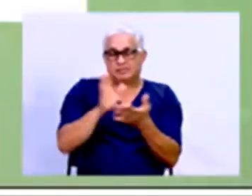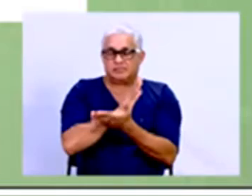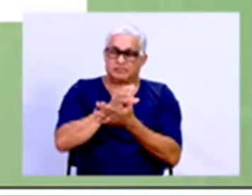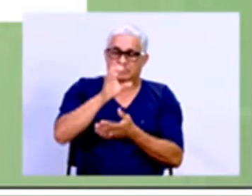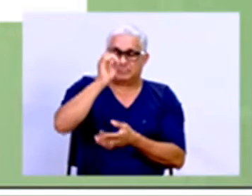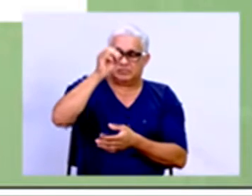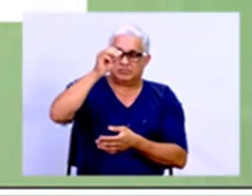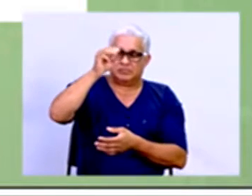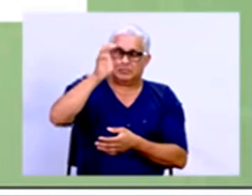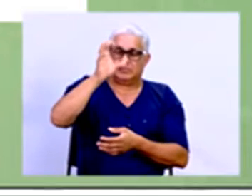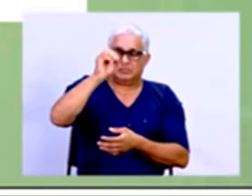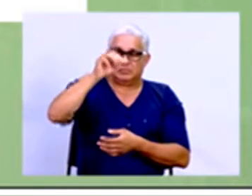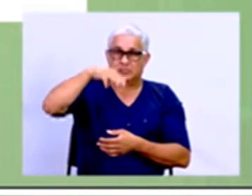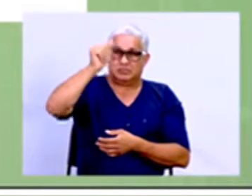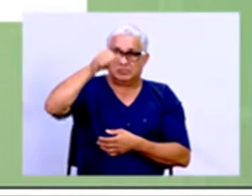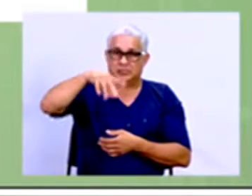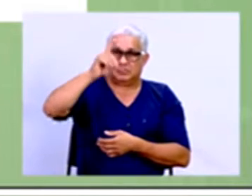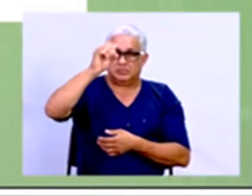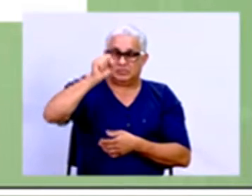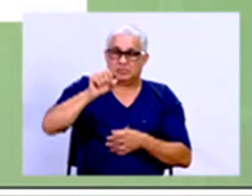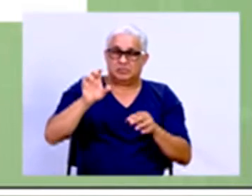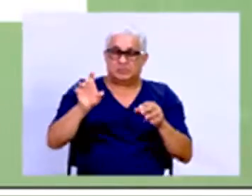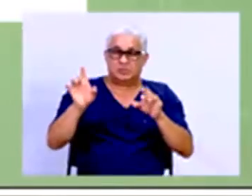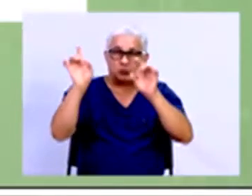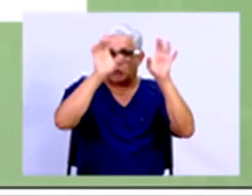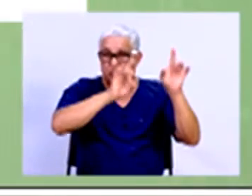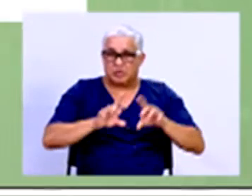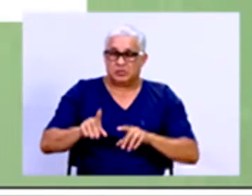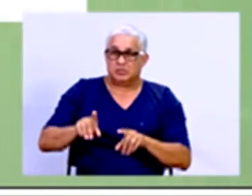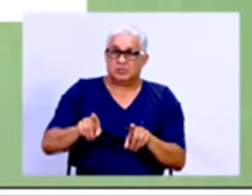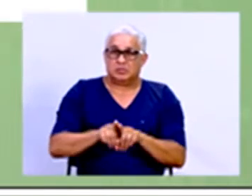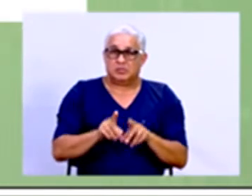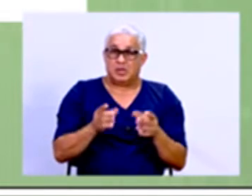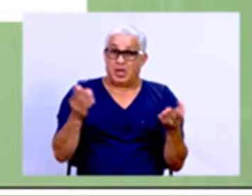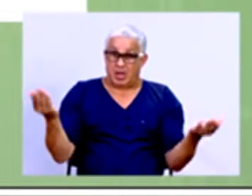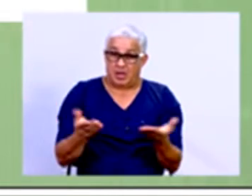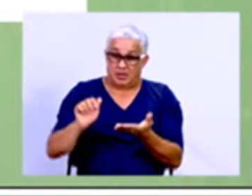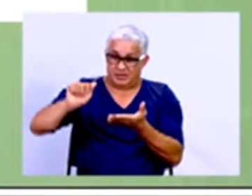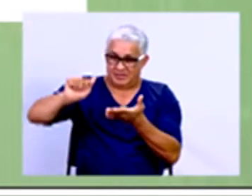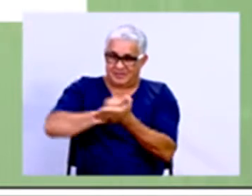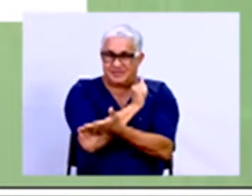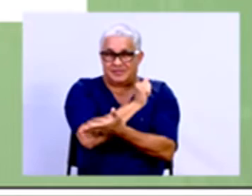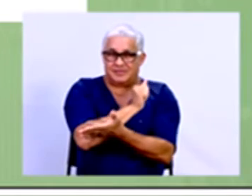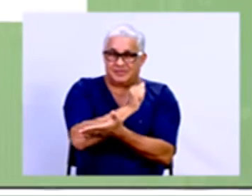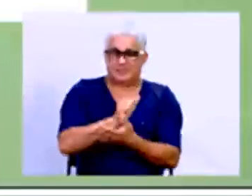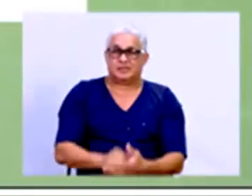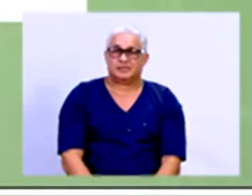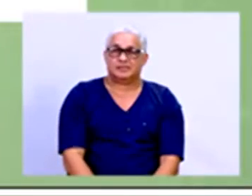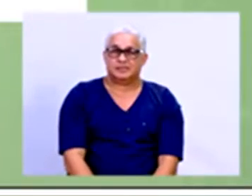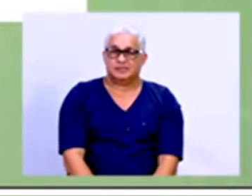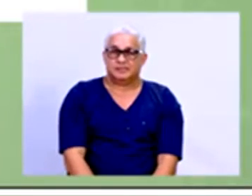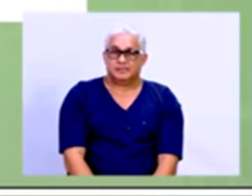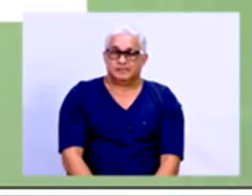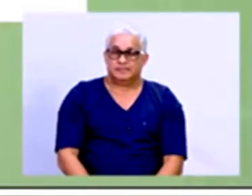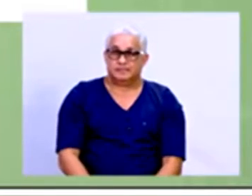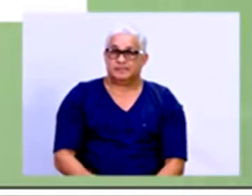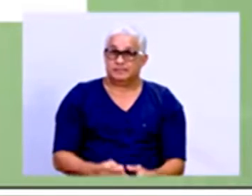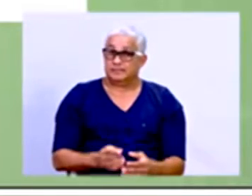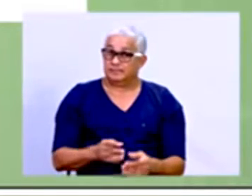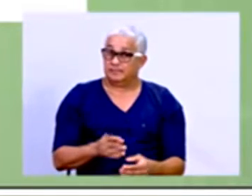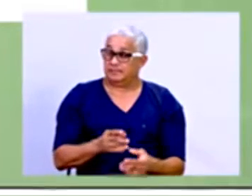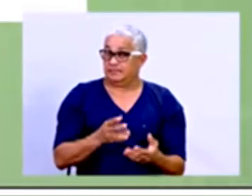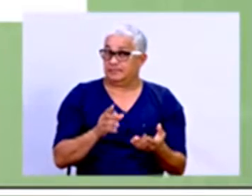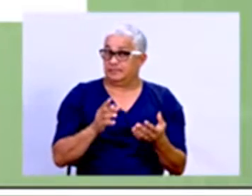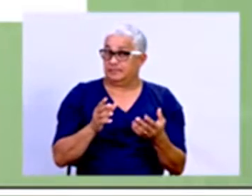de inserção, seleção. Vamos ver agora a exclusão, né? Quando você for fazer exclusão de dados,